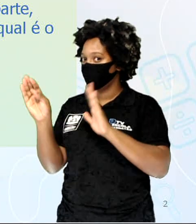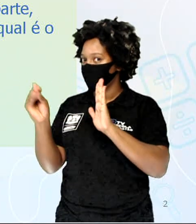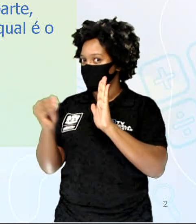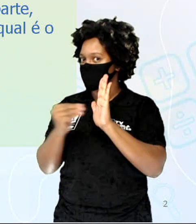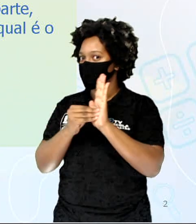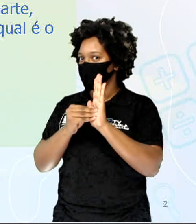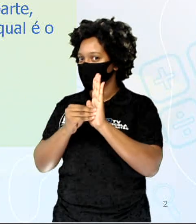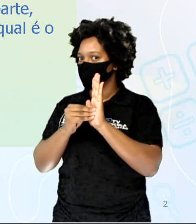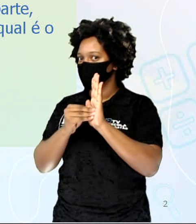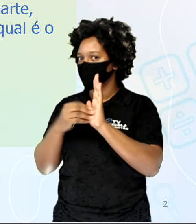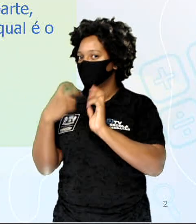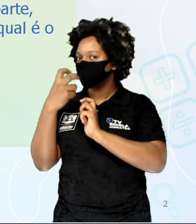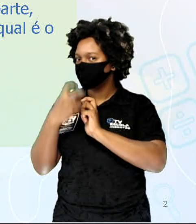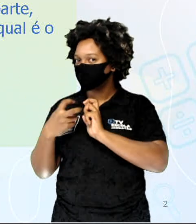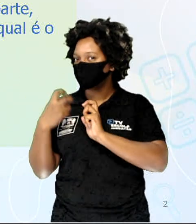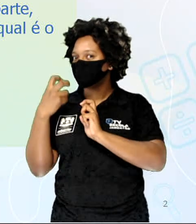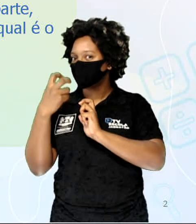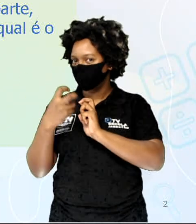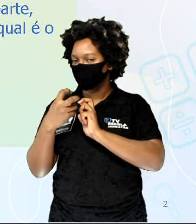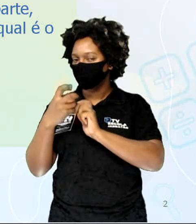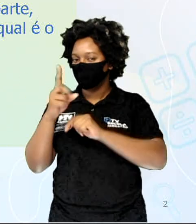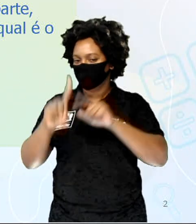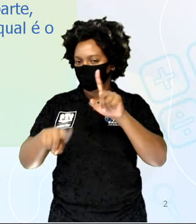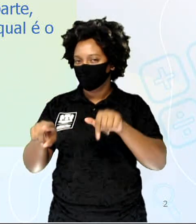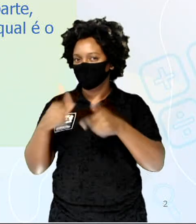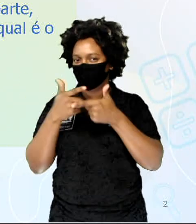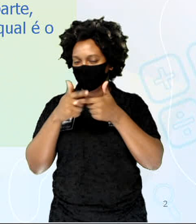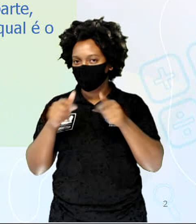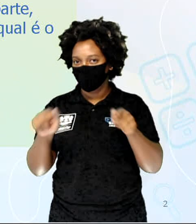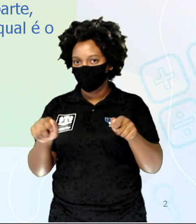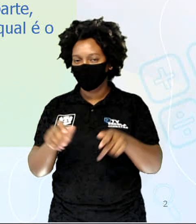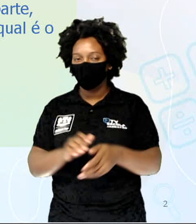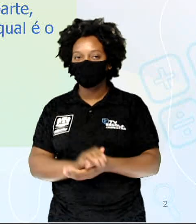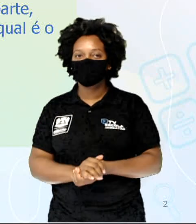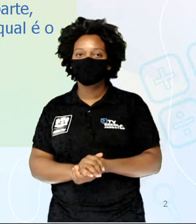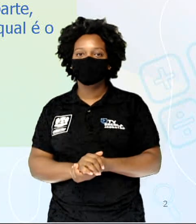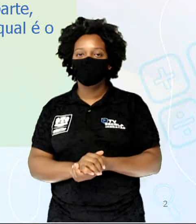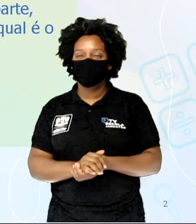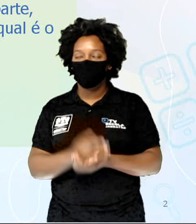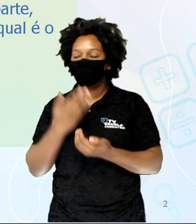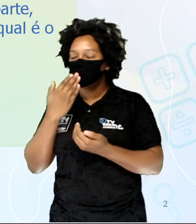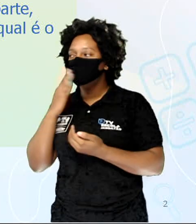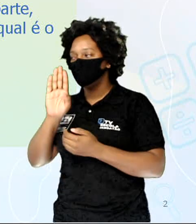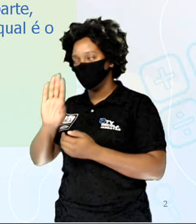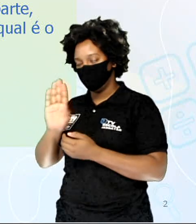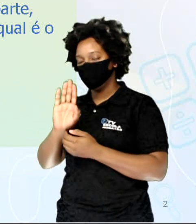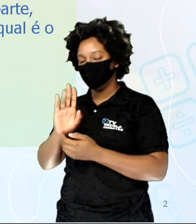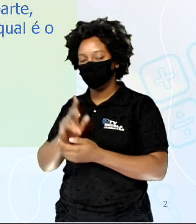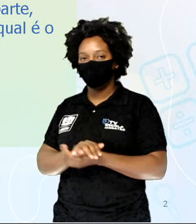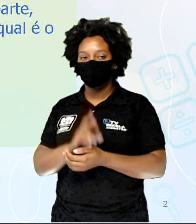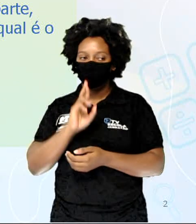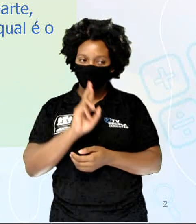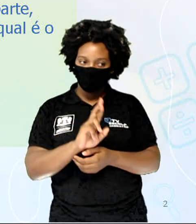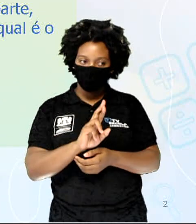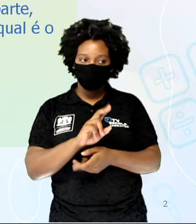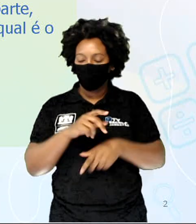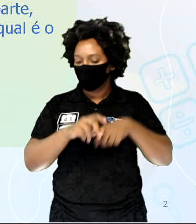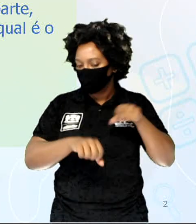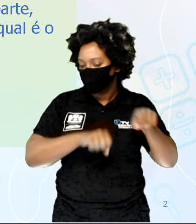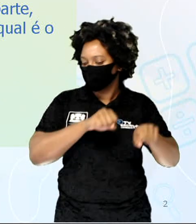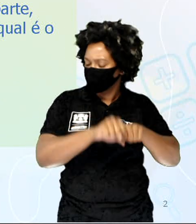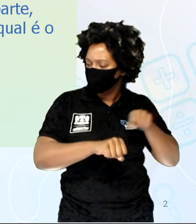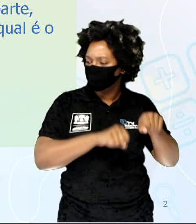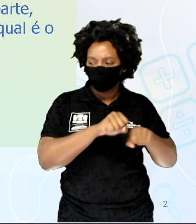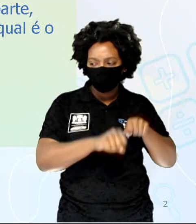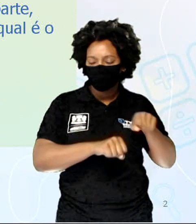oralidade, a variedade linguística. Quis saber a velhinha. Juro, respondeu o fiscal. É lambreta, é a